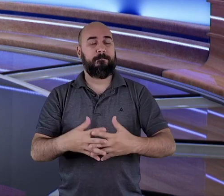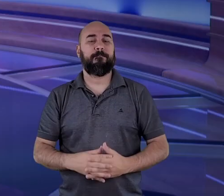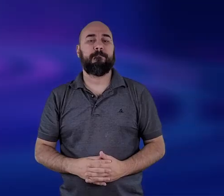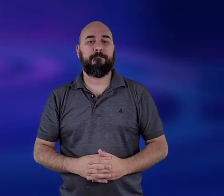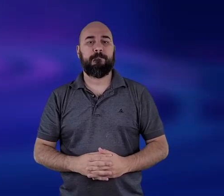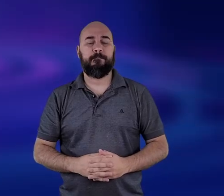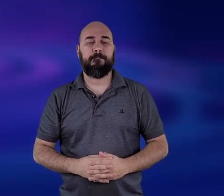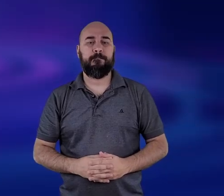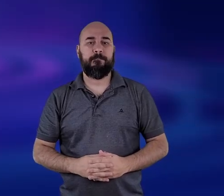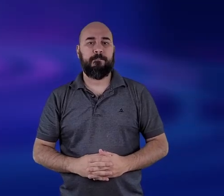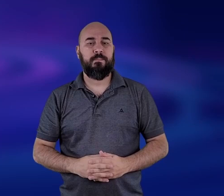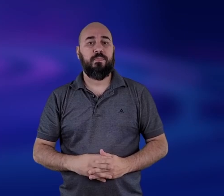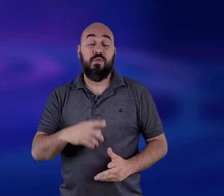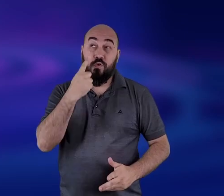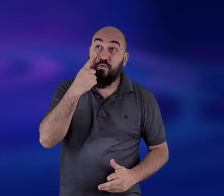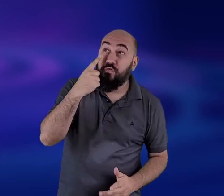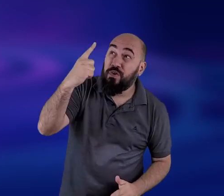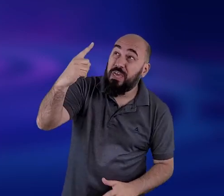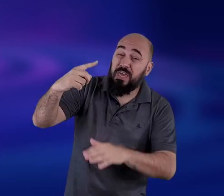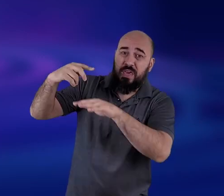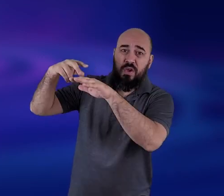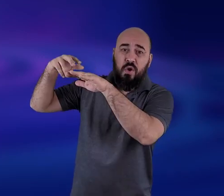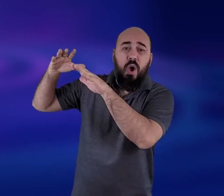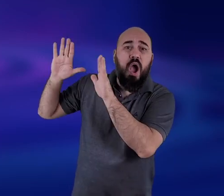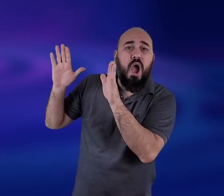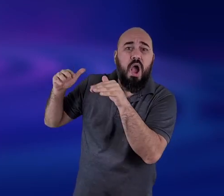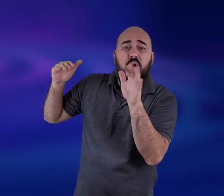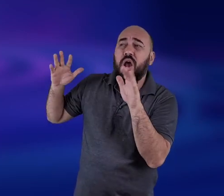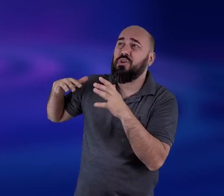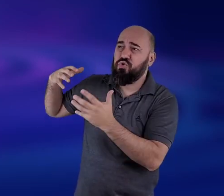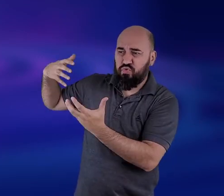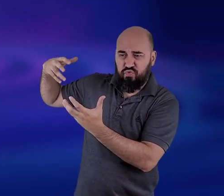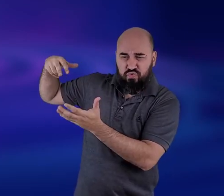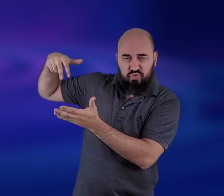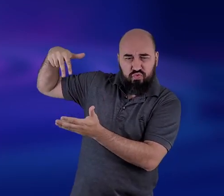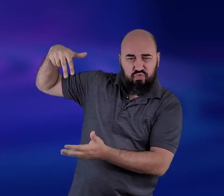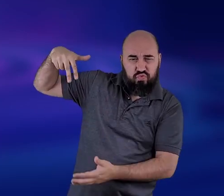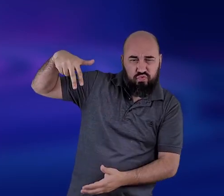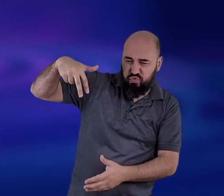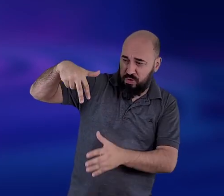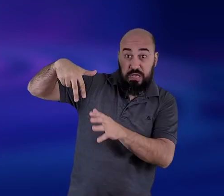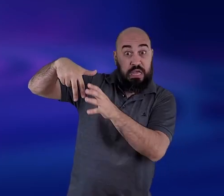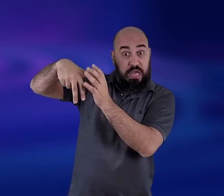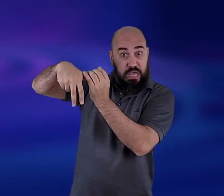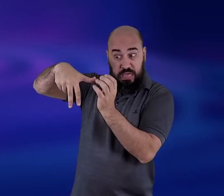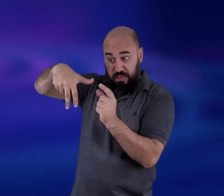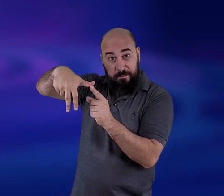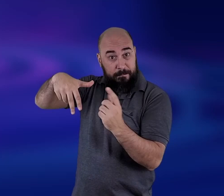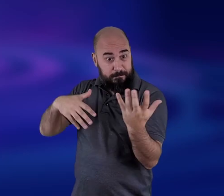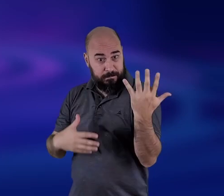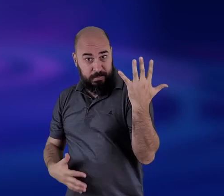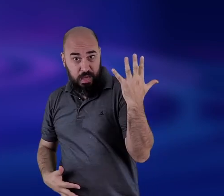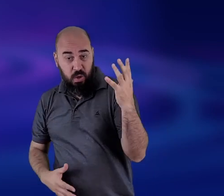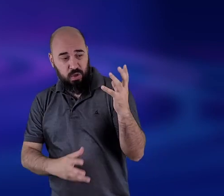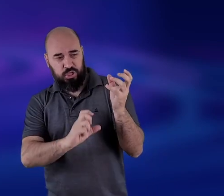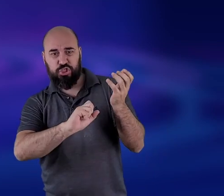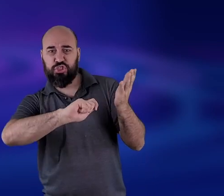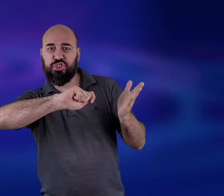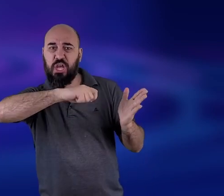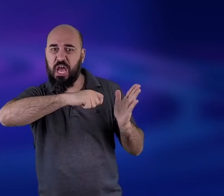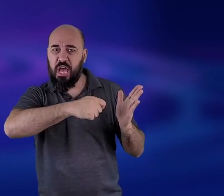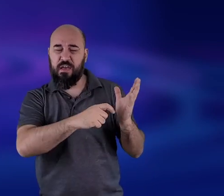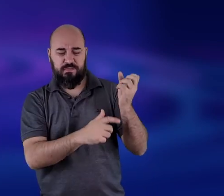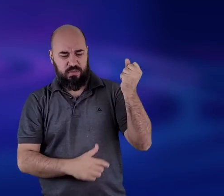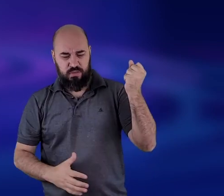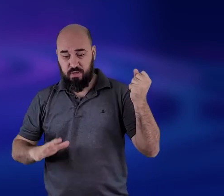assim: então vi descer do céu um anjo, tinha na mão a chave do abismo e uma grande corrente.